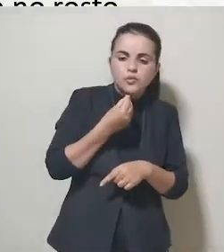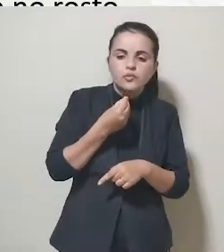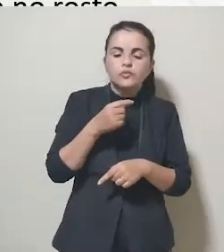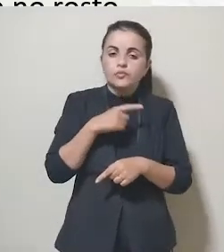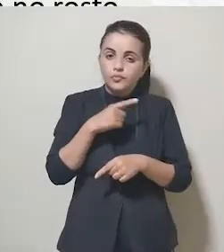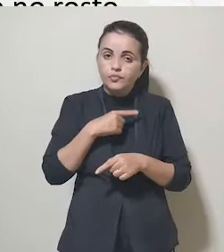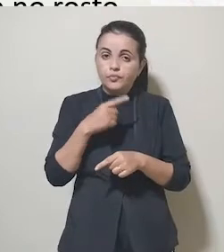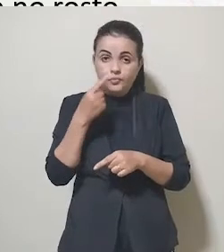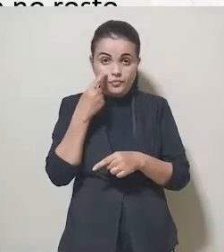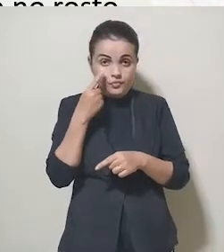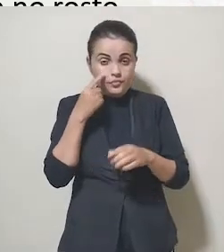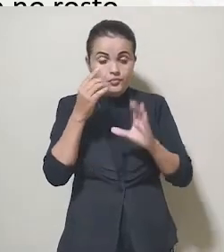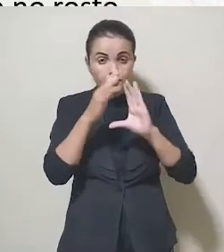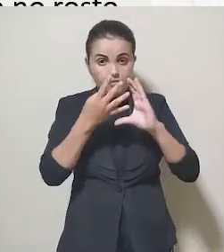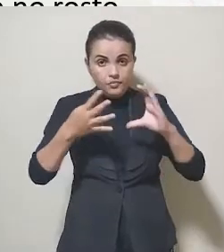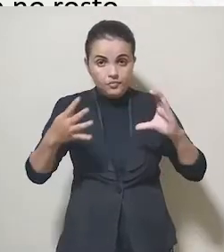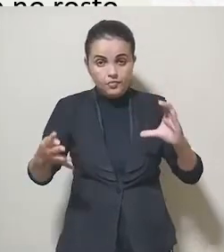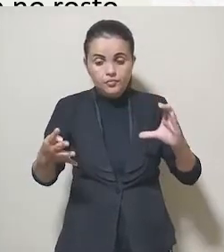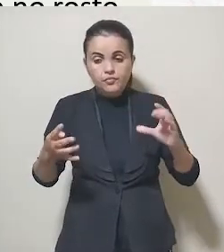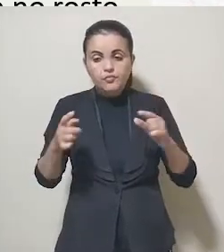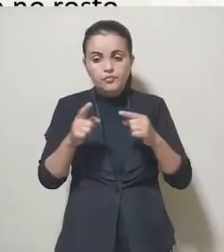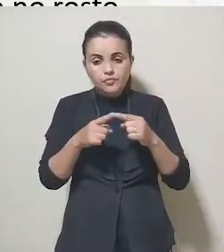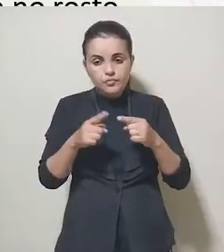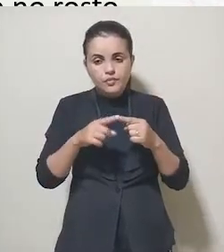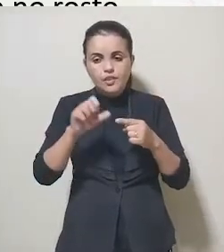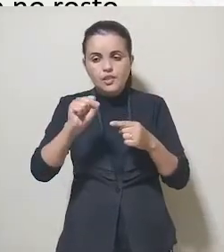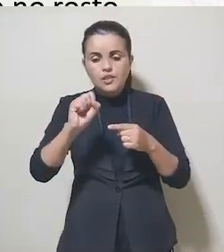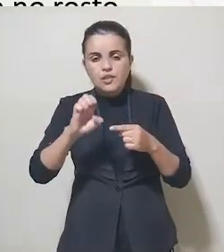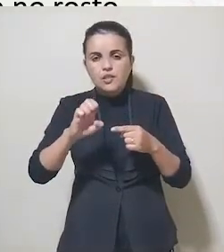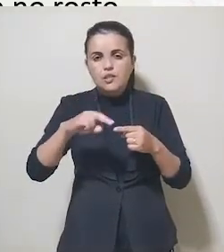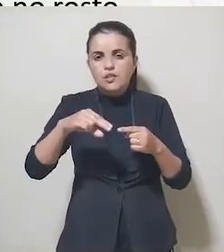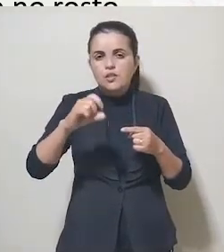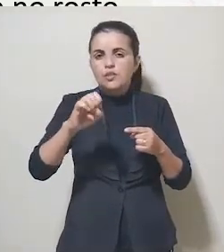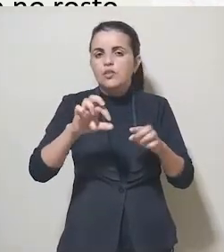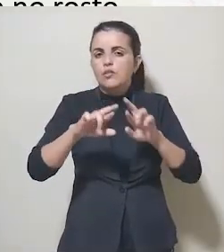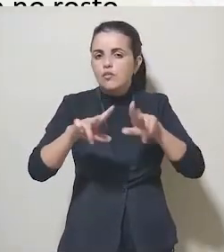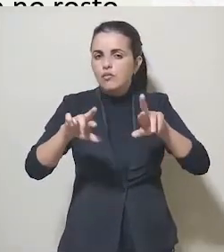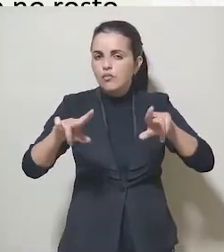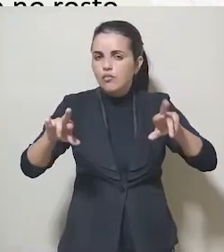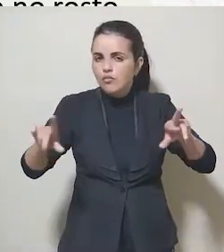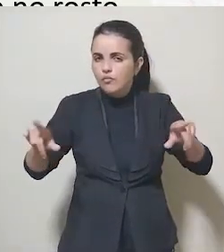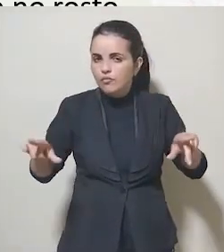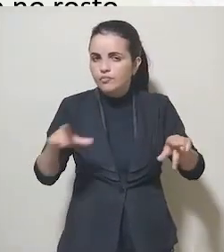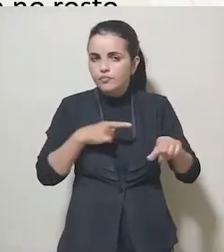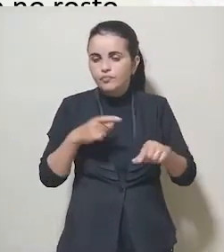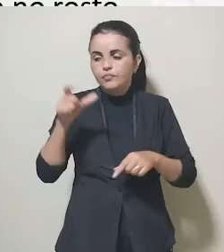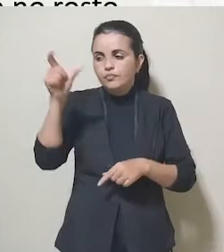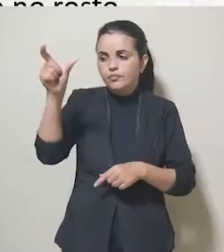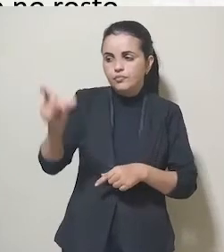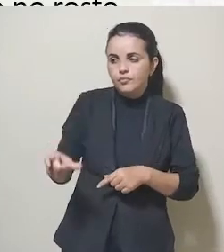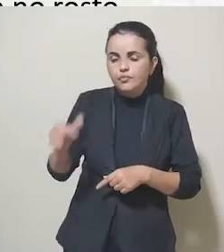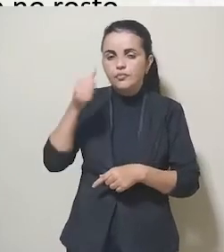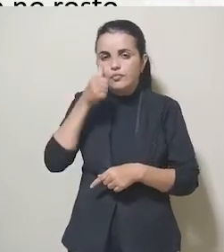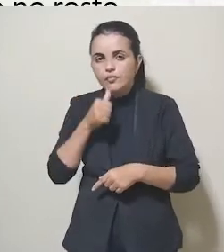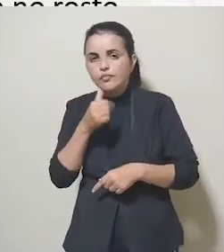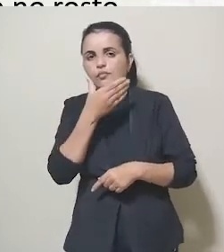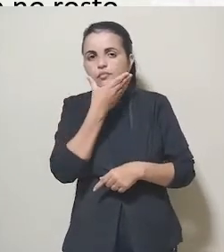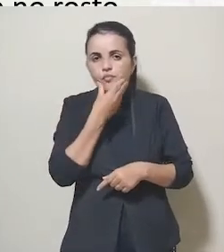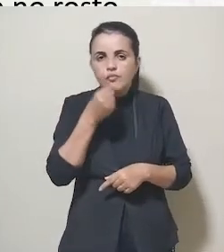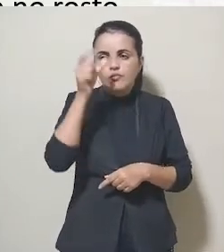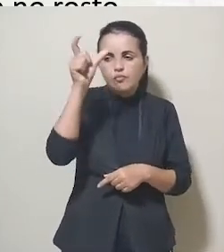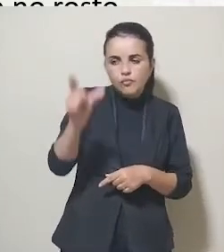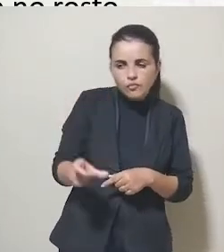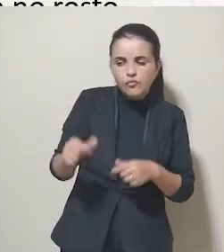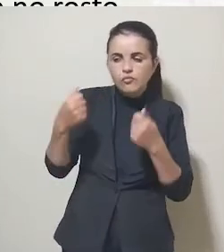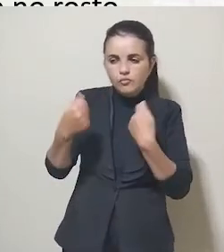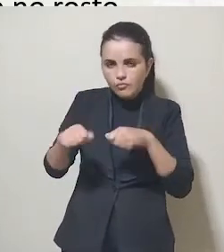Então a gente viu aí quais são as características sexuais secundárias, que é o que diferencia o indivíduo do sexo masculino, indivíduo do sexo feminino, sem a